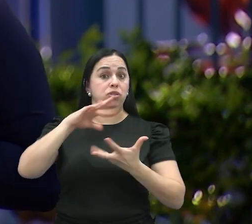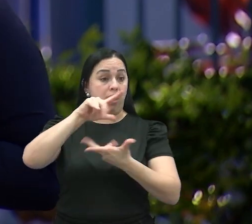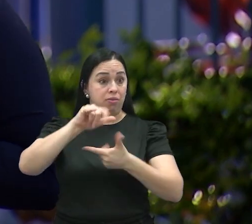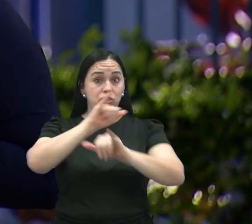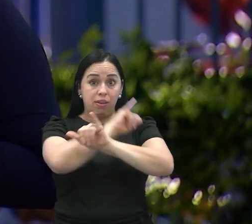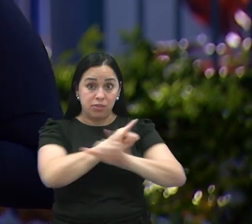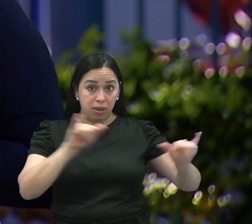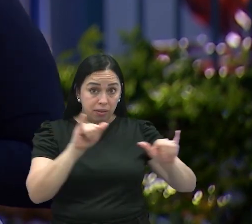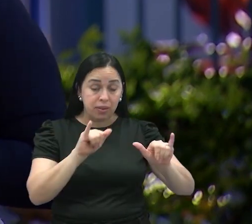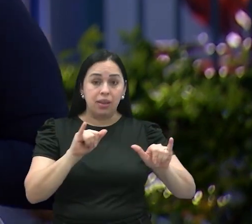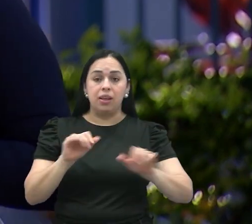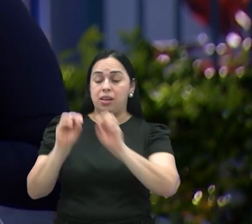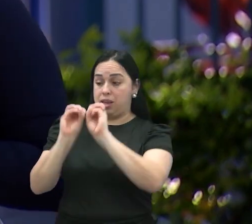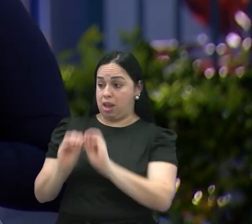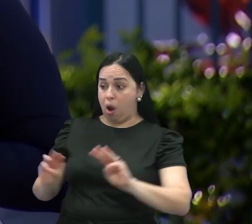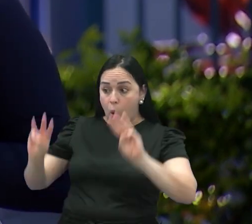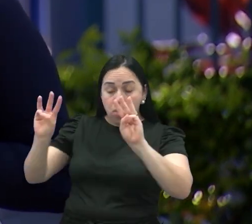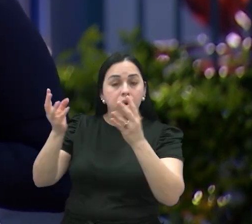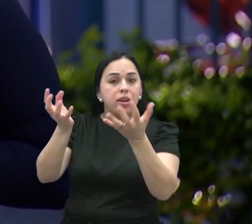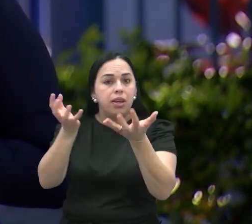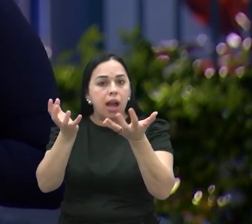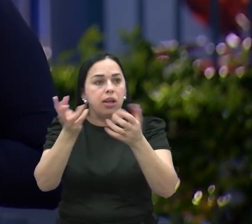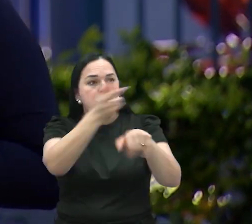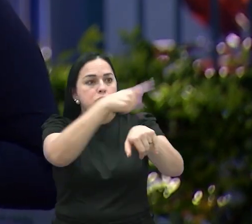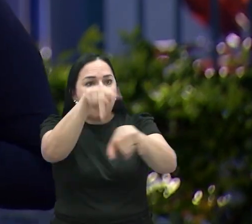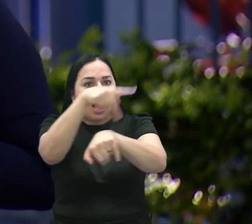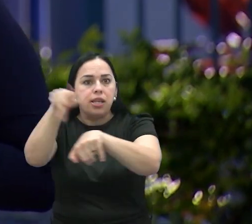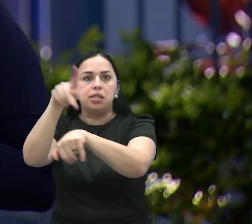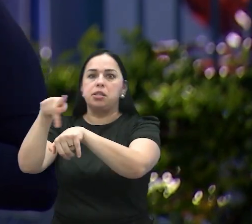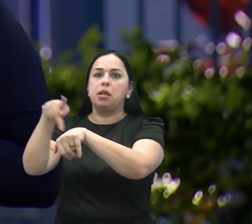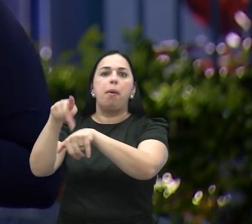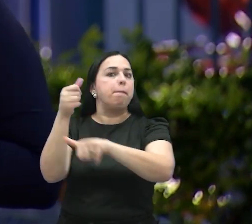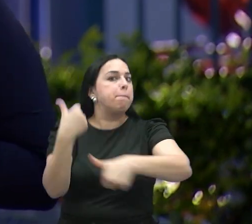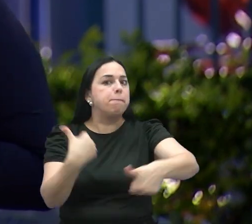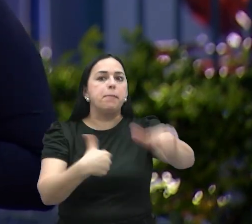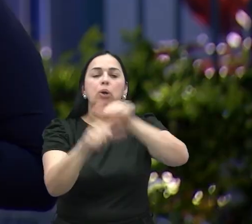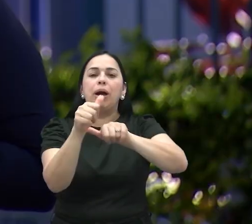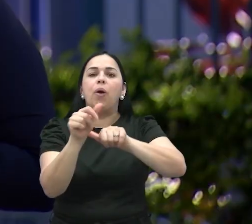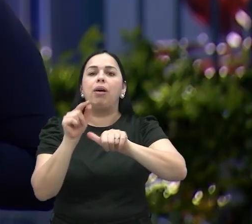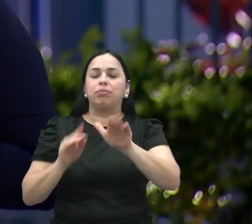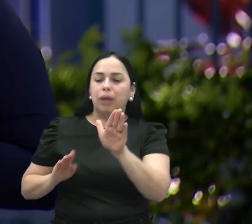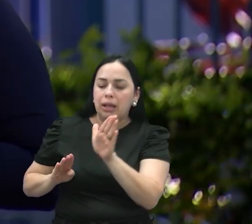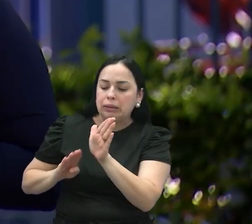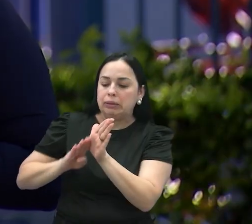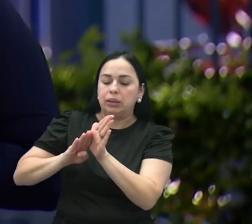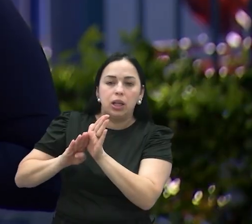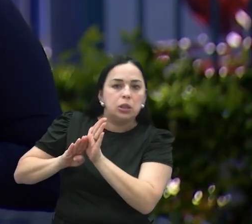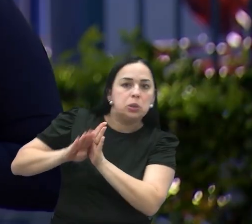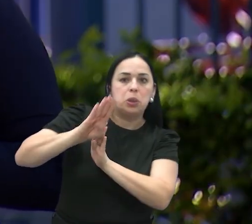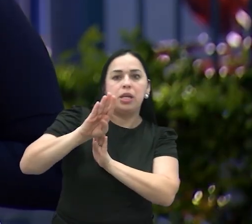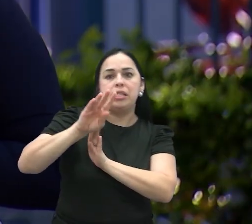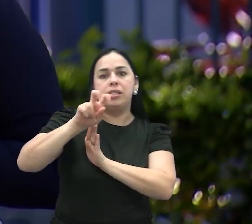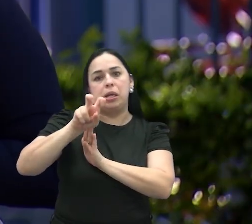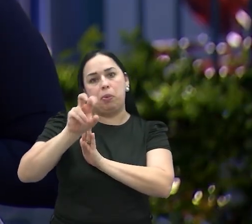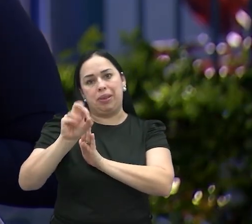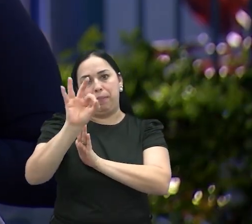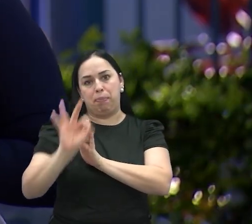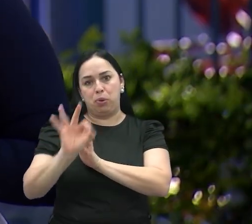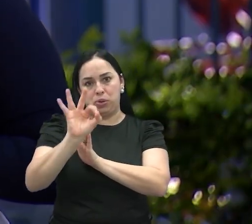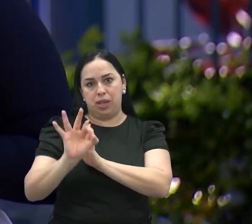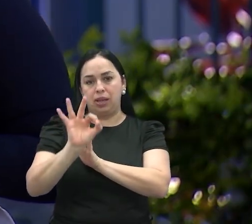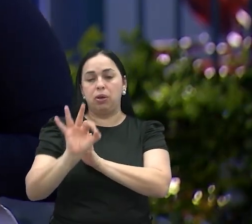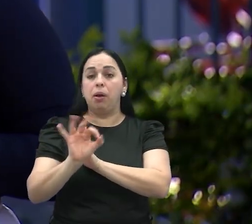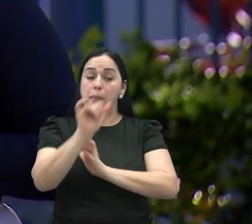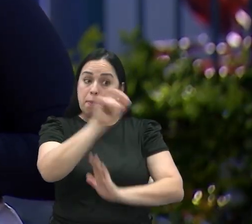pacto global da ONU quer mudar essa realidade e lançou uma meta: alcançar 50% de mulheres em cargos de